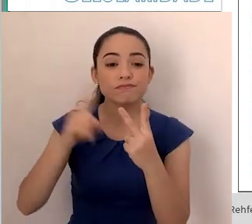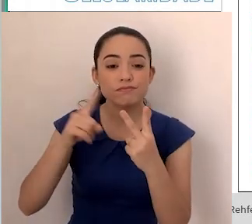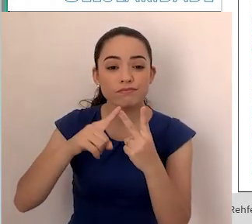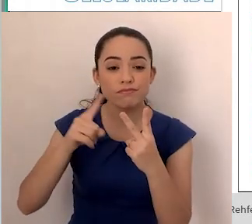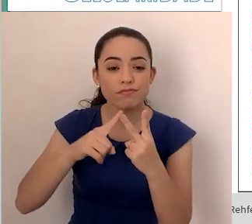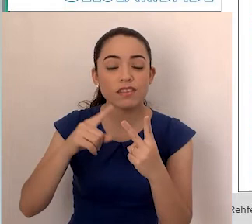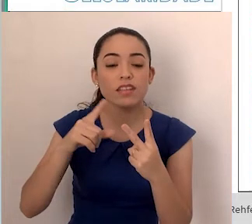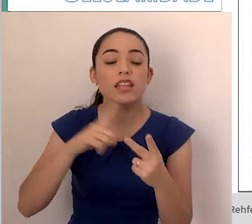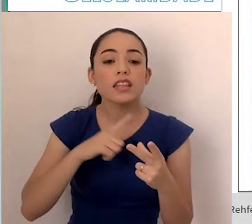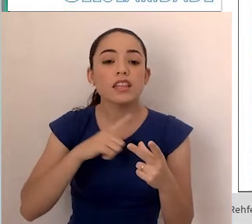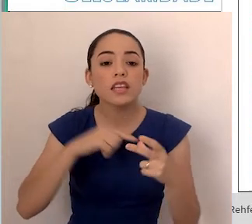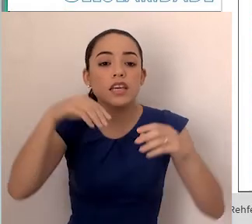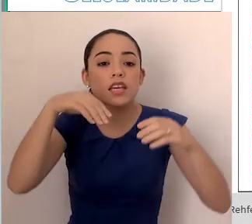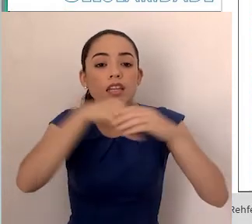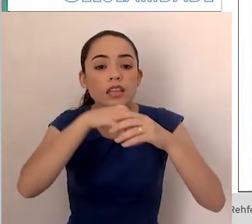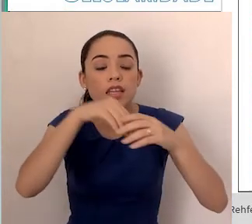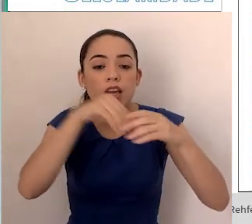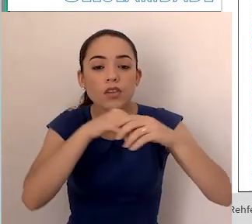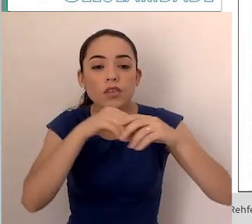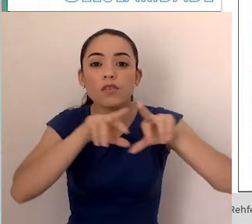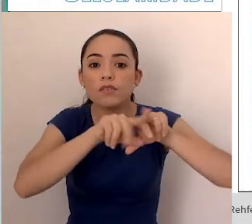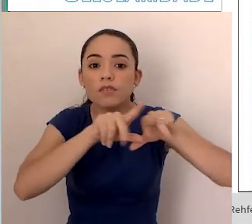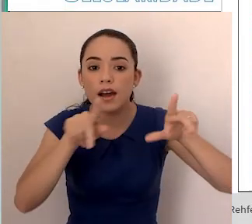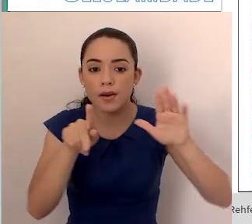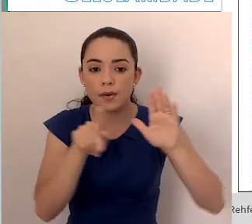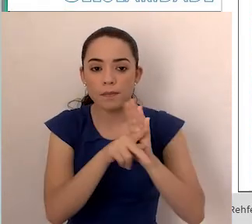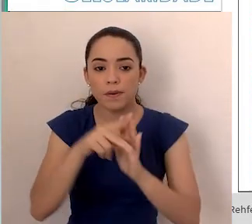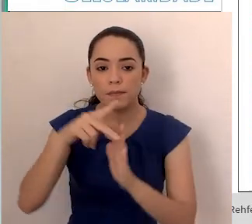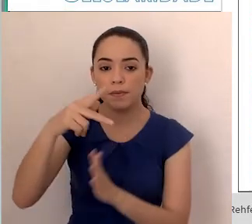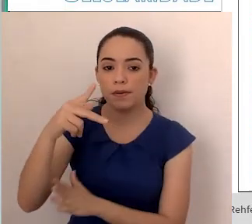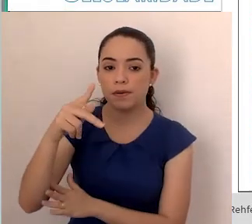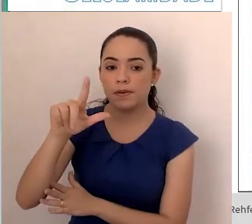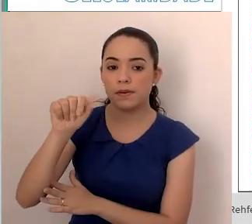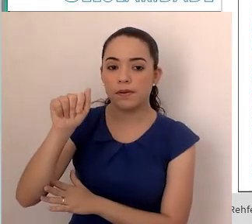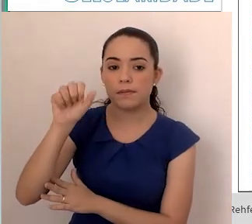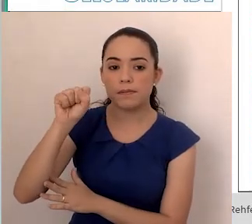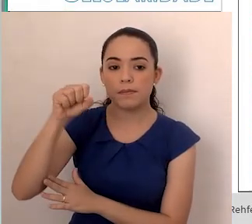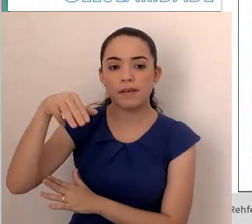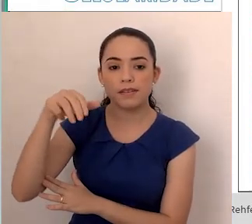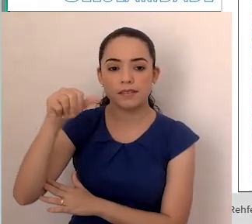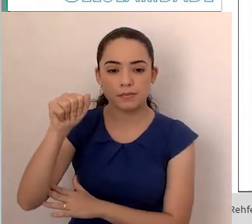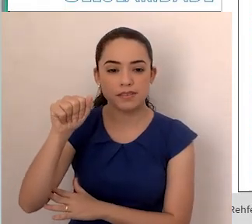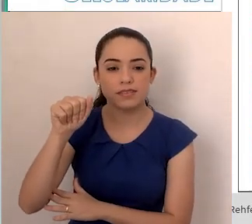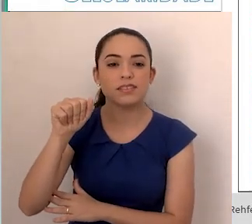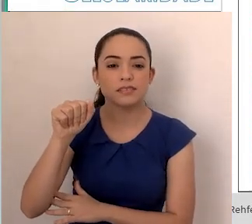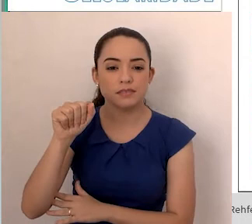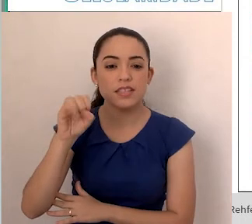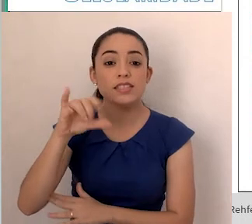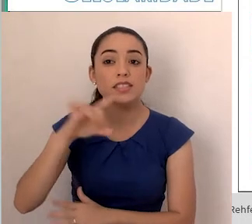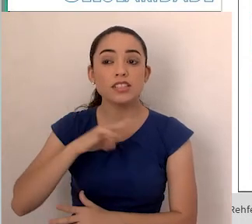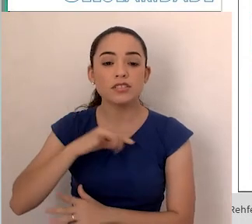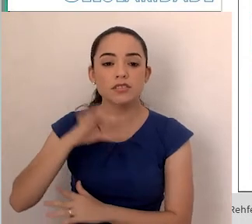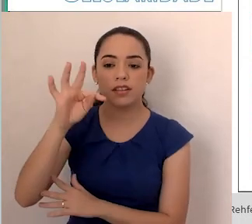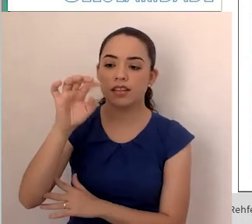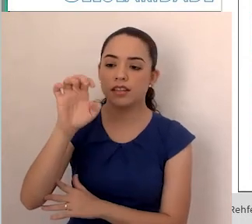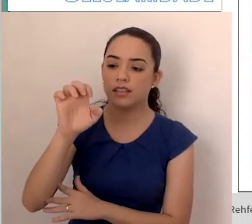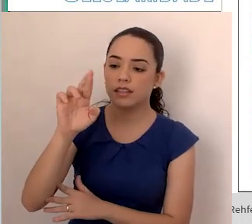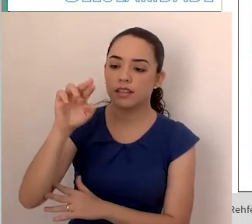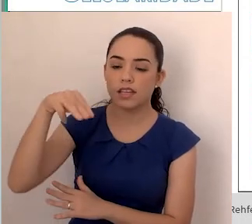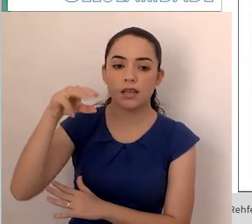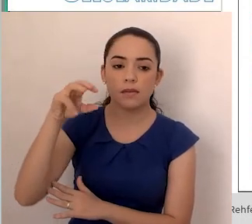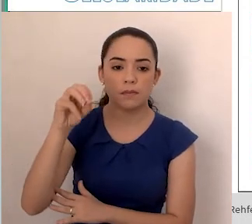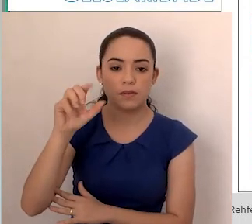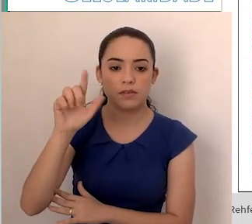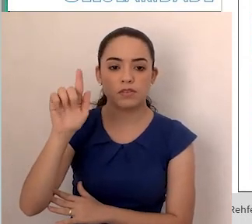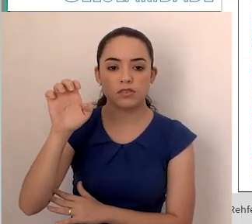marrom é um tecido notavelmente plástico e seus depósitos aumentam via processos hipertróficos e hiperplásicos quando